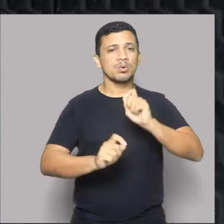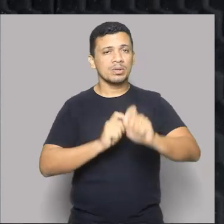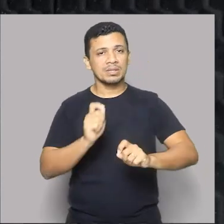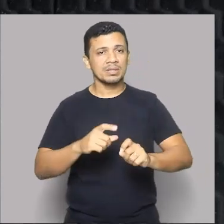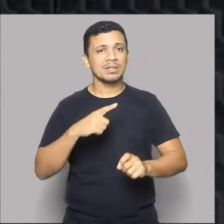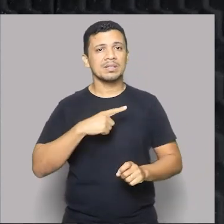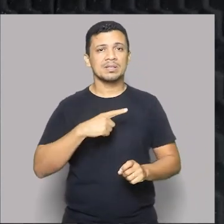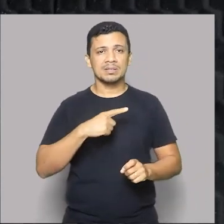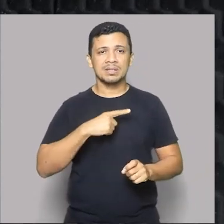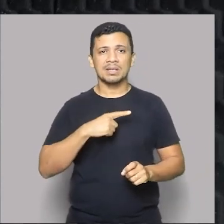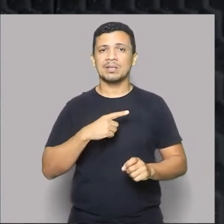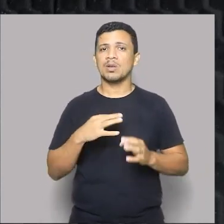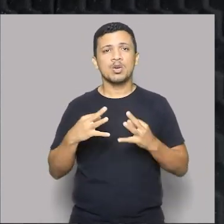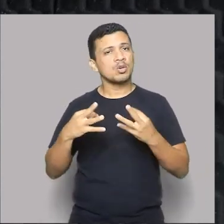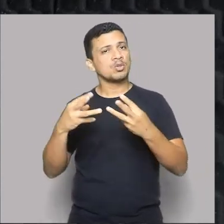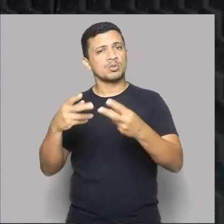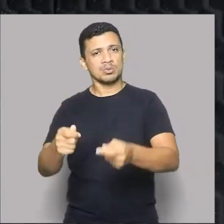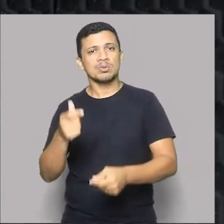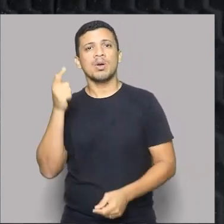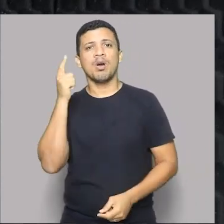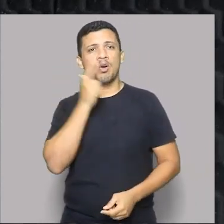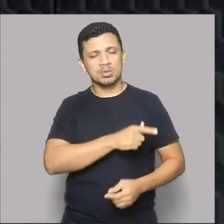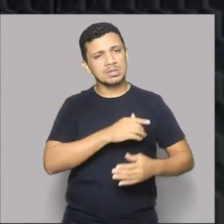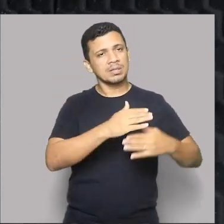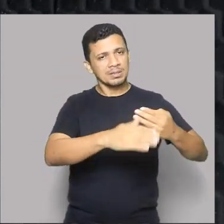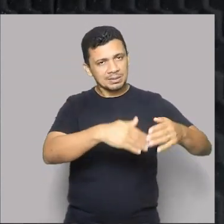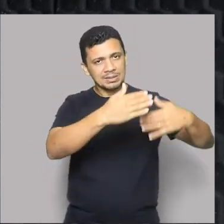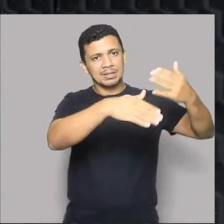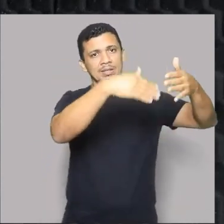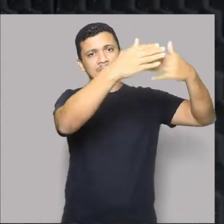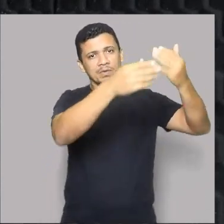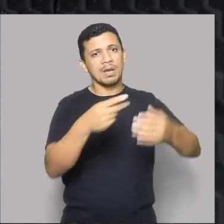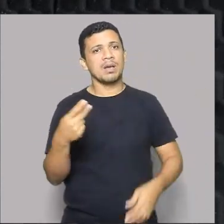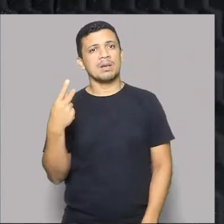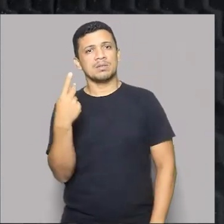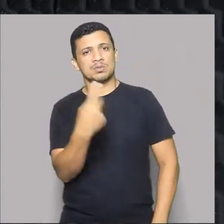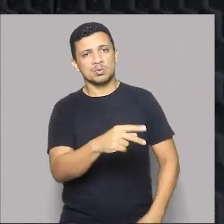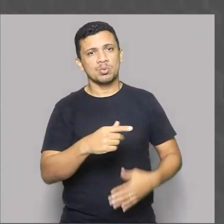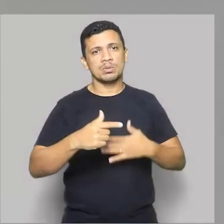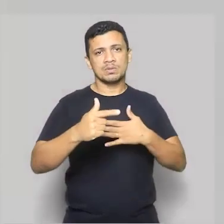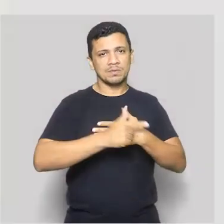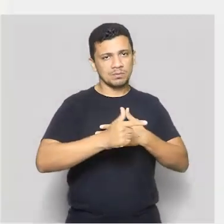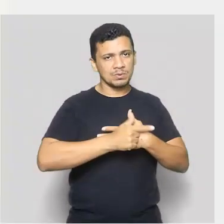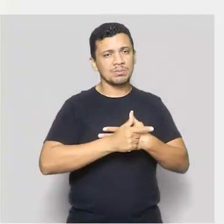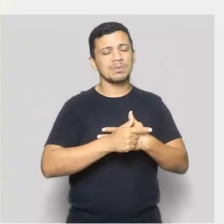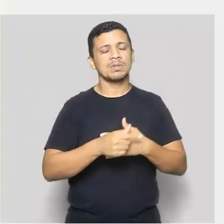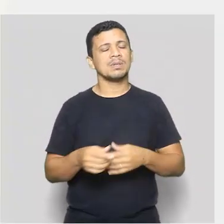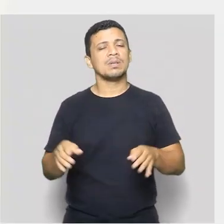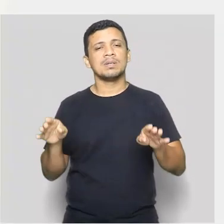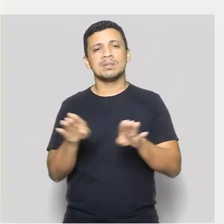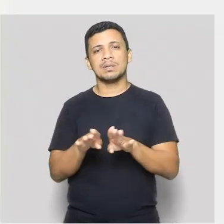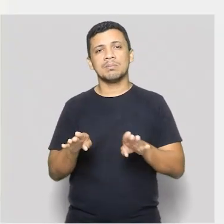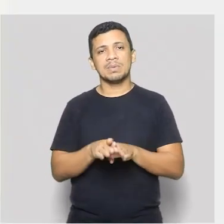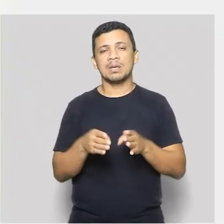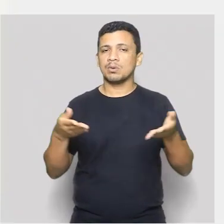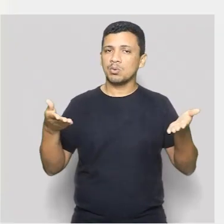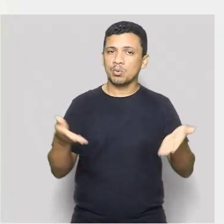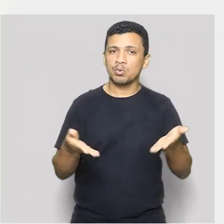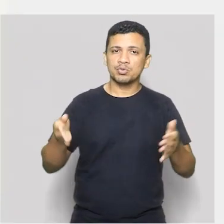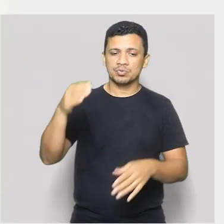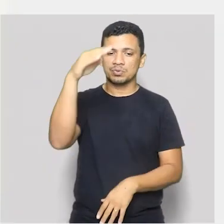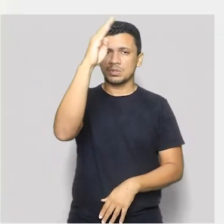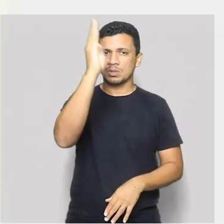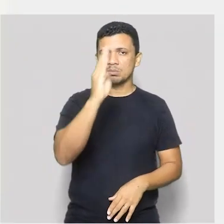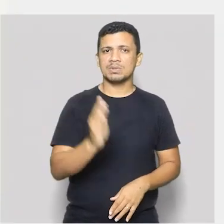para que todos pudessem desenvolver as suas necessidades e as suas funções. E aí hoje no Brasil, essa